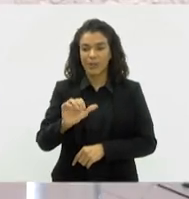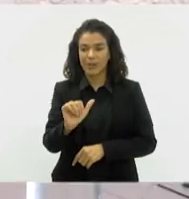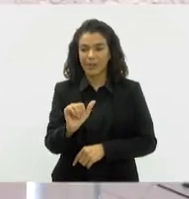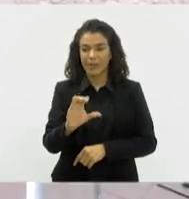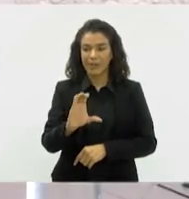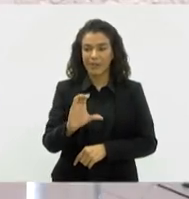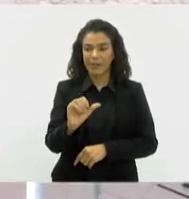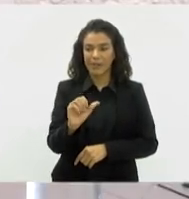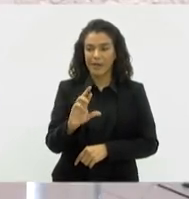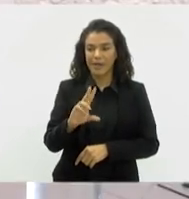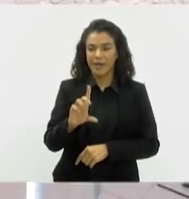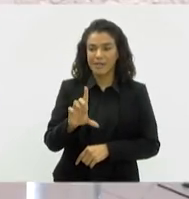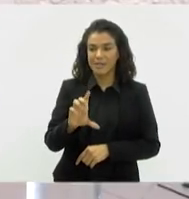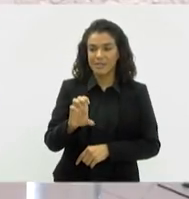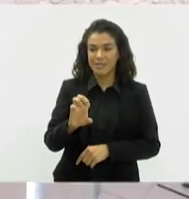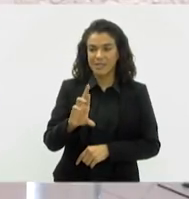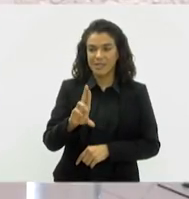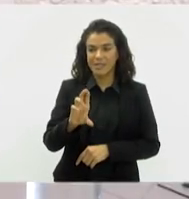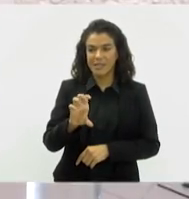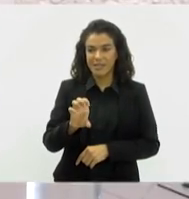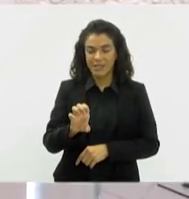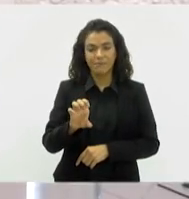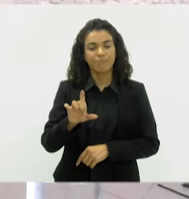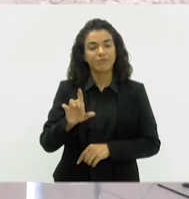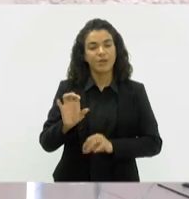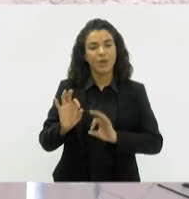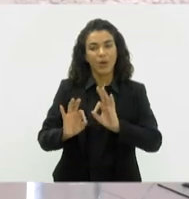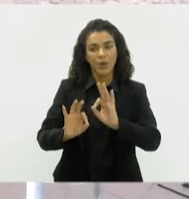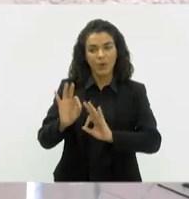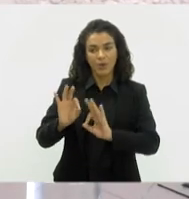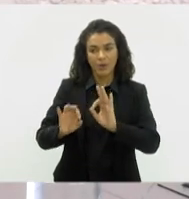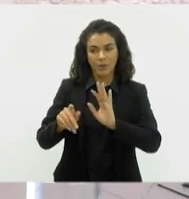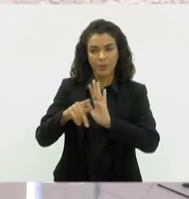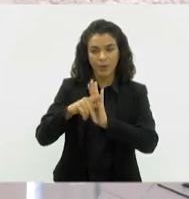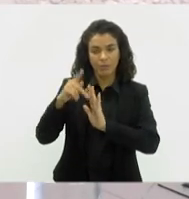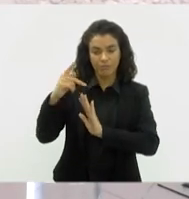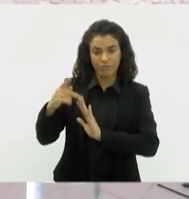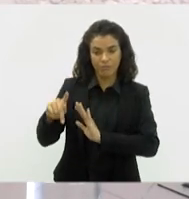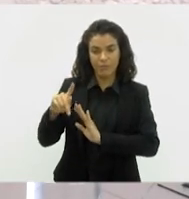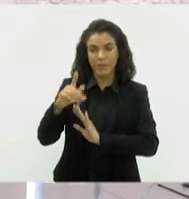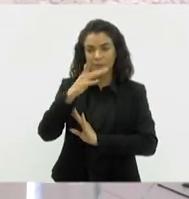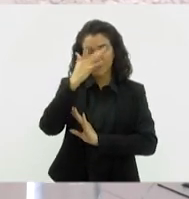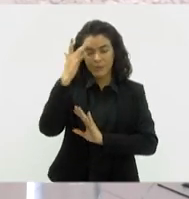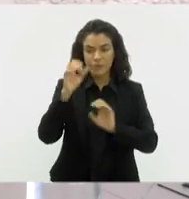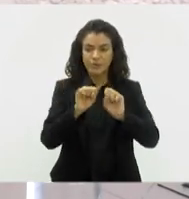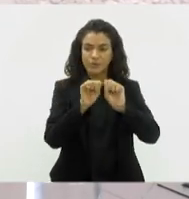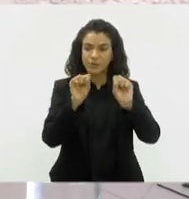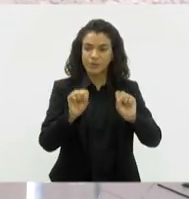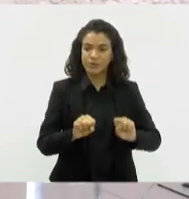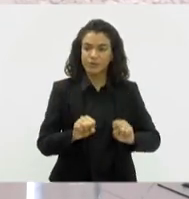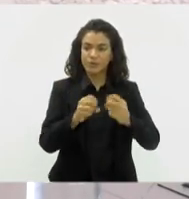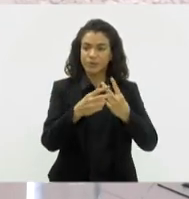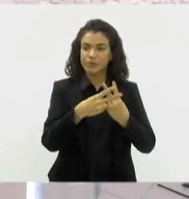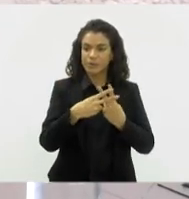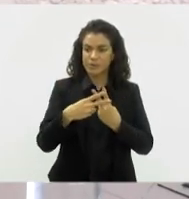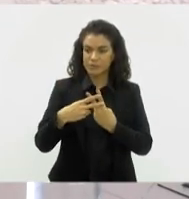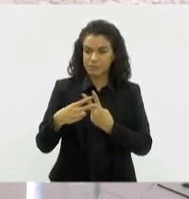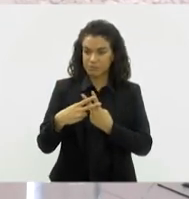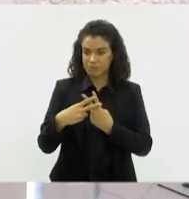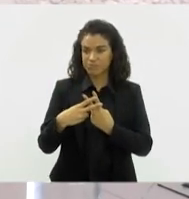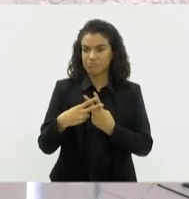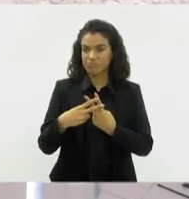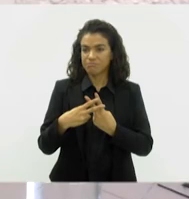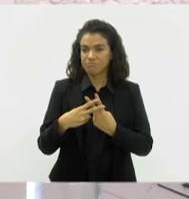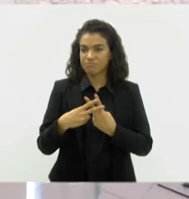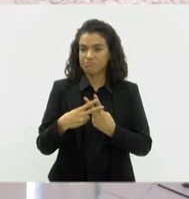um trabalho da organização do Erivelton, de pessoas do sistema prisional, e fala um pouco desse trabalho.